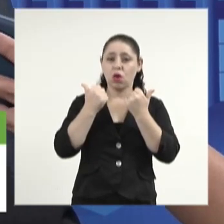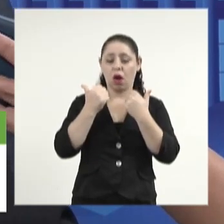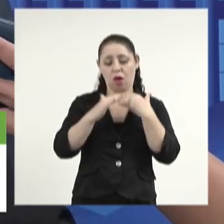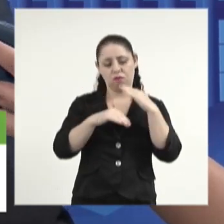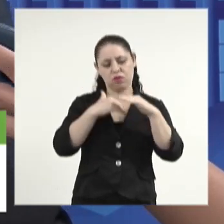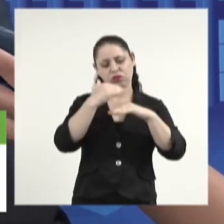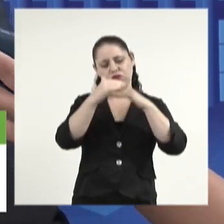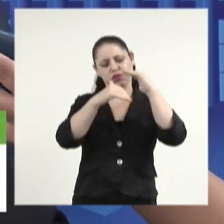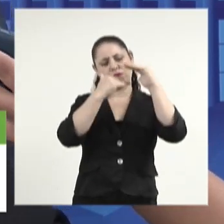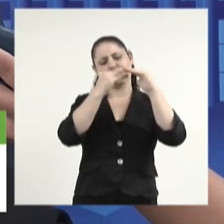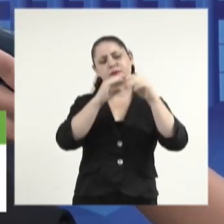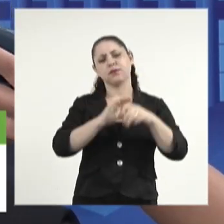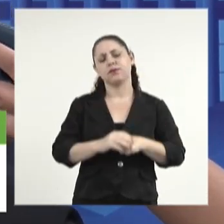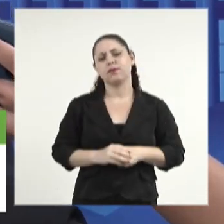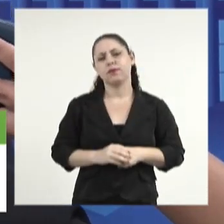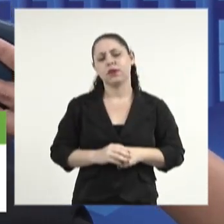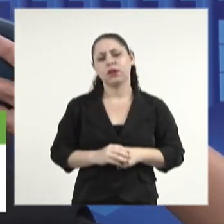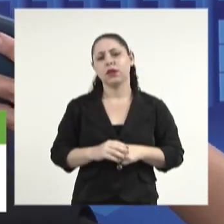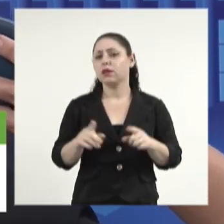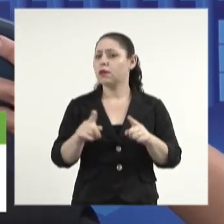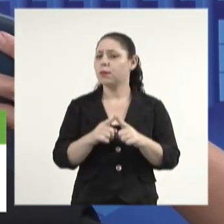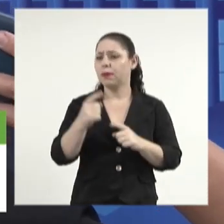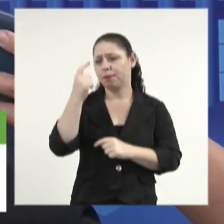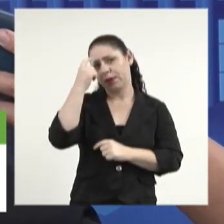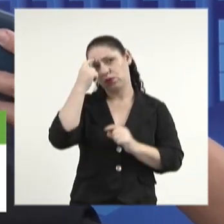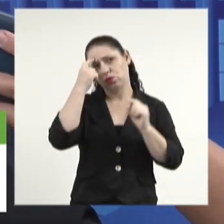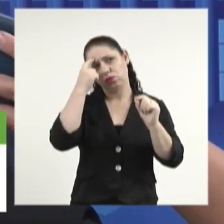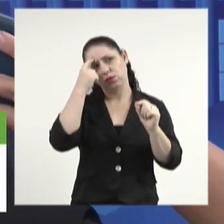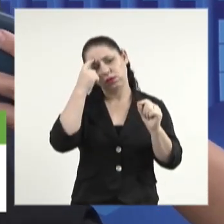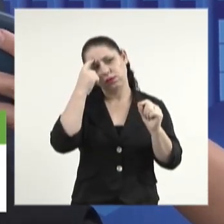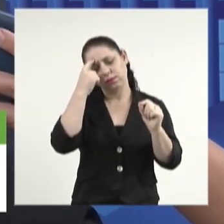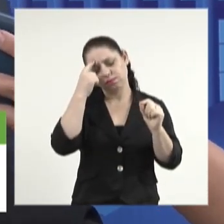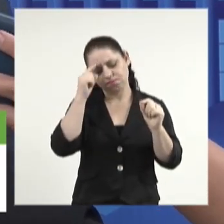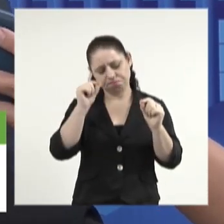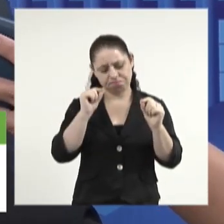maduração. E, ao mesmo tempo, eu penso